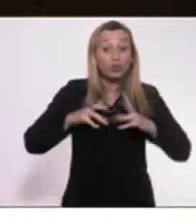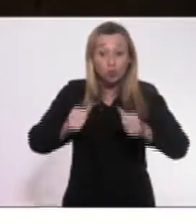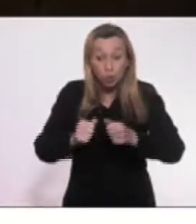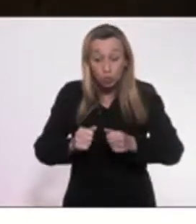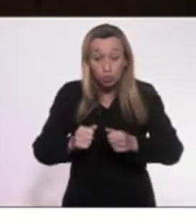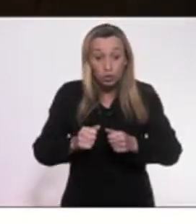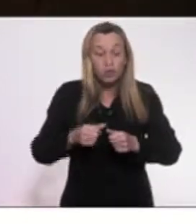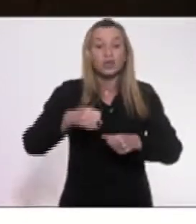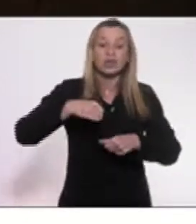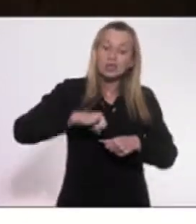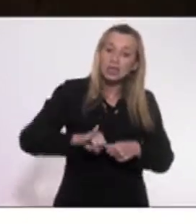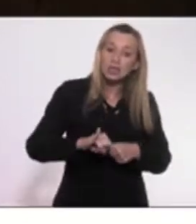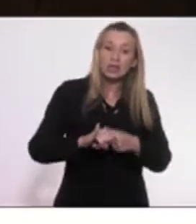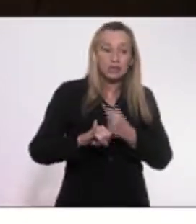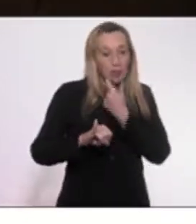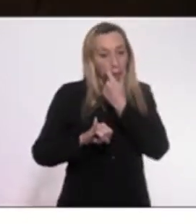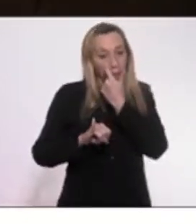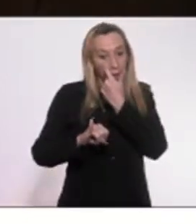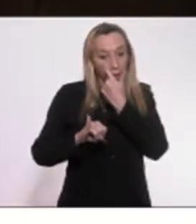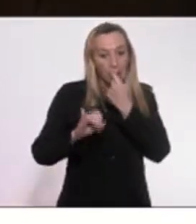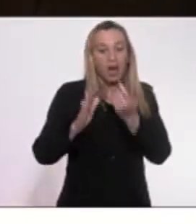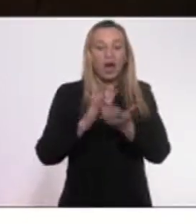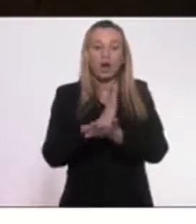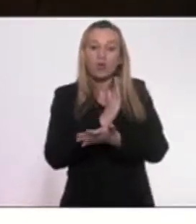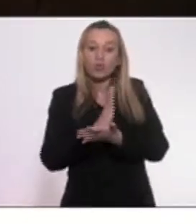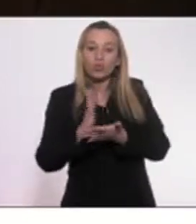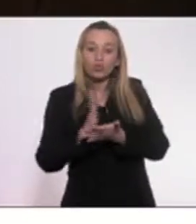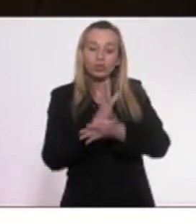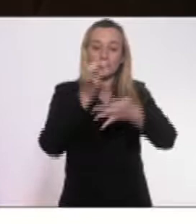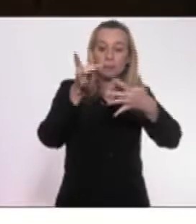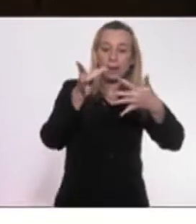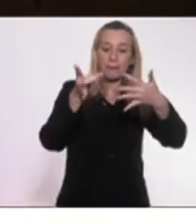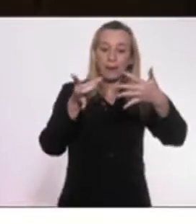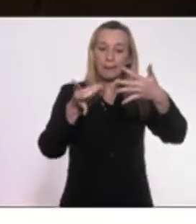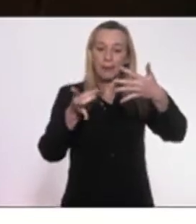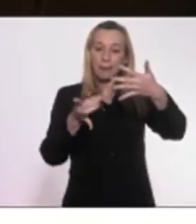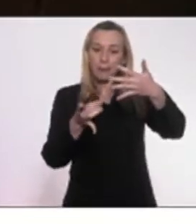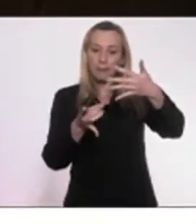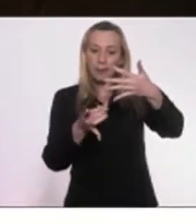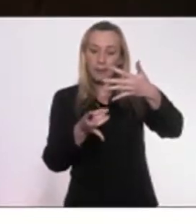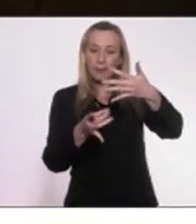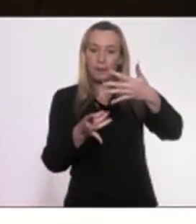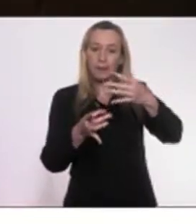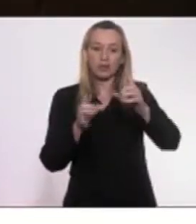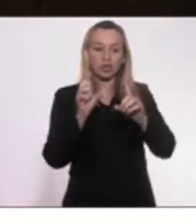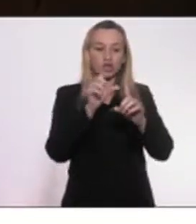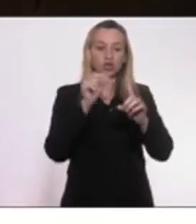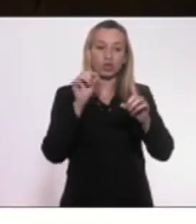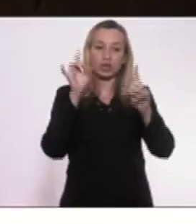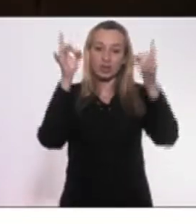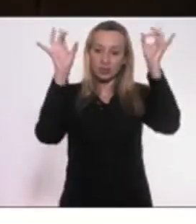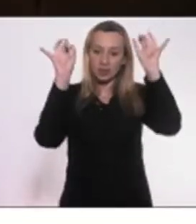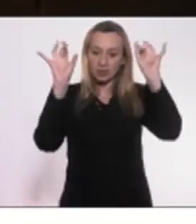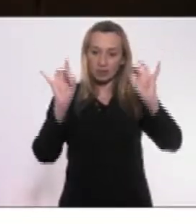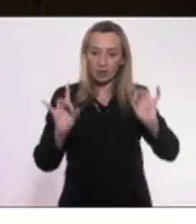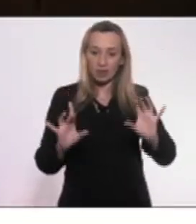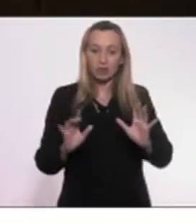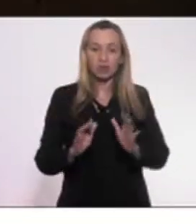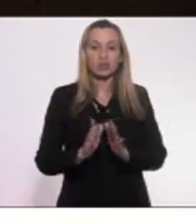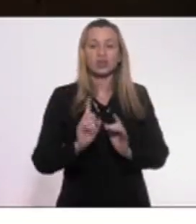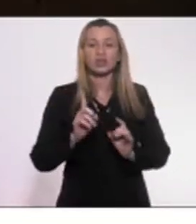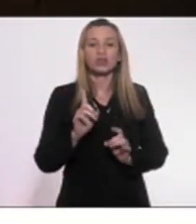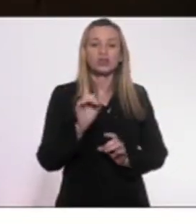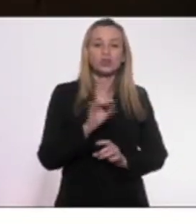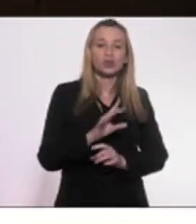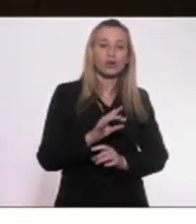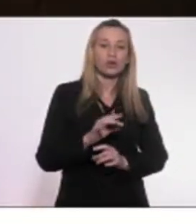caso de adotarmos algum critério de priorização desse jovem, que definitivamente não fosse